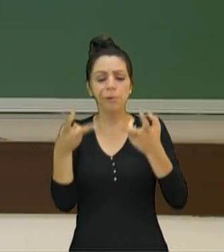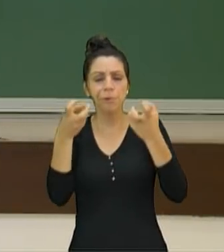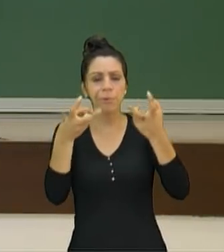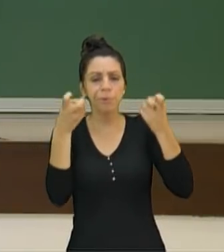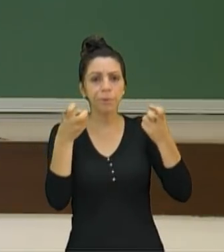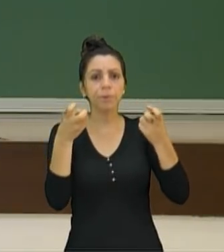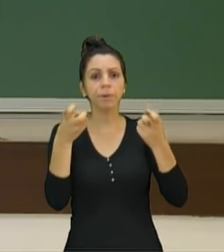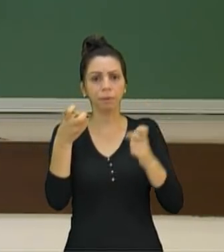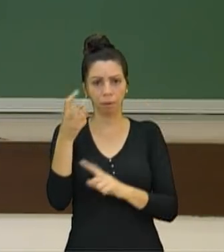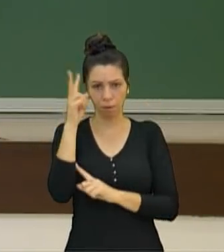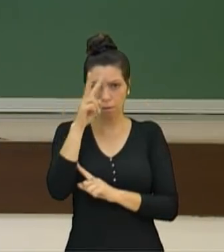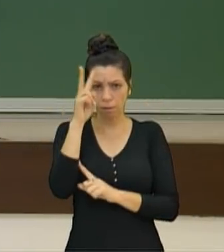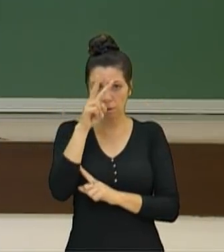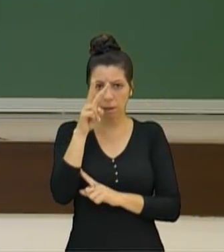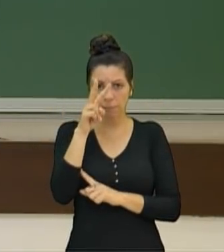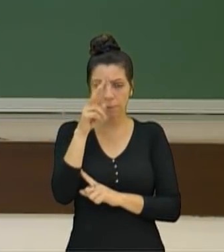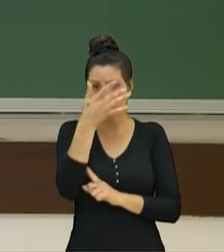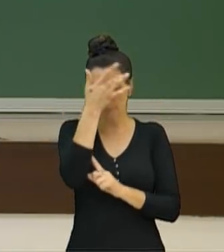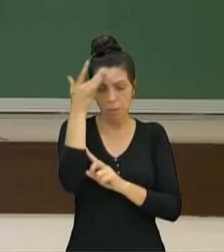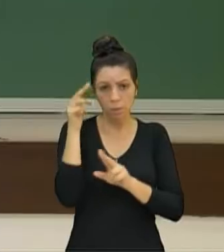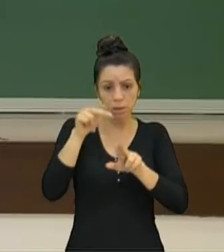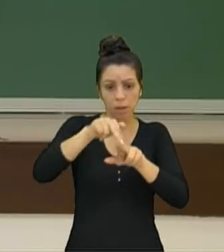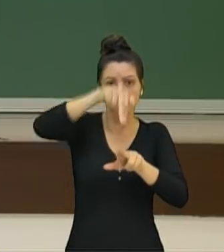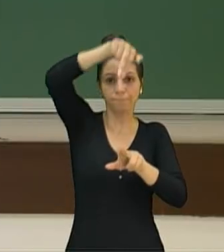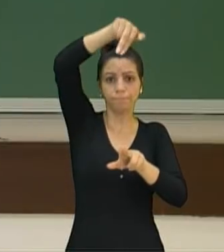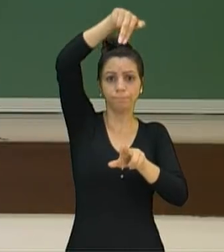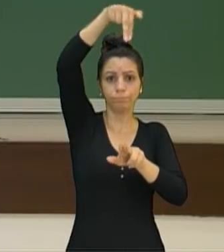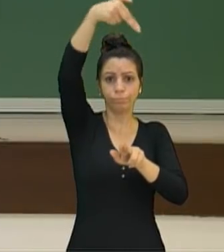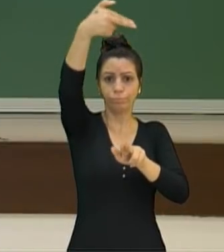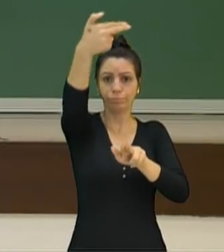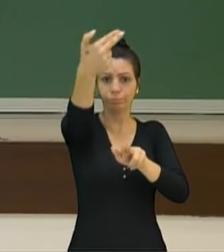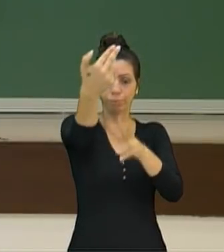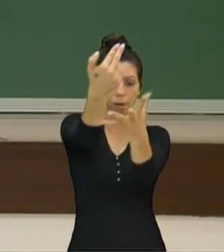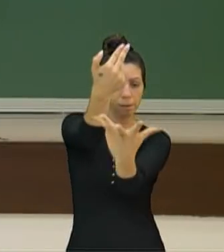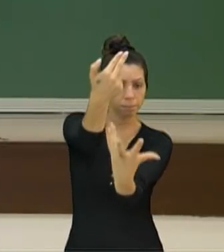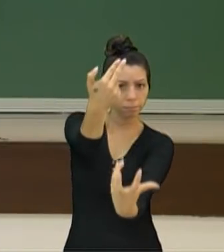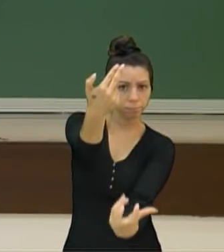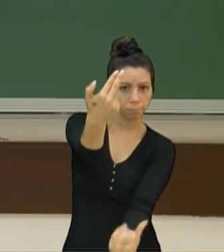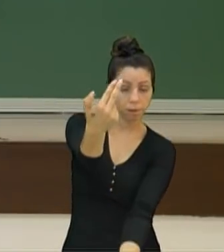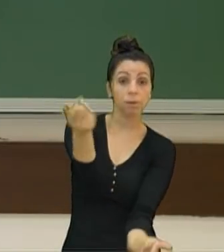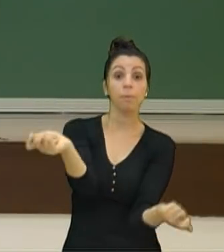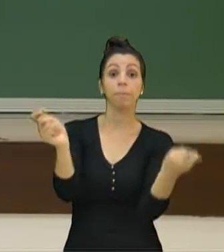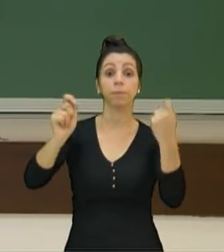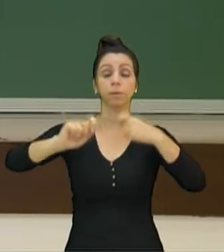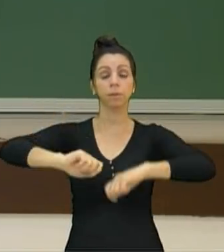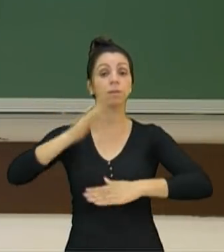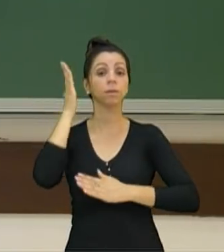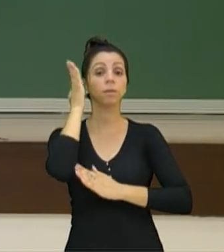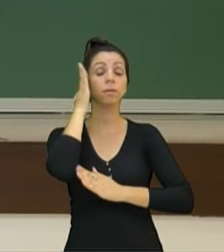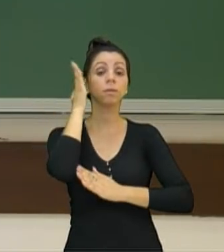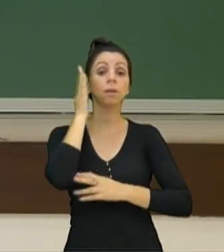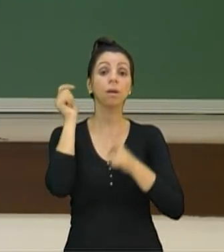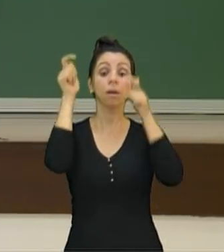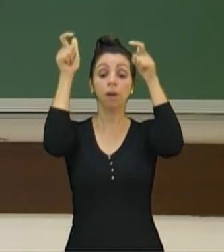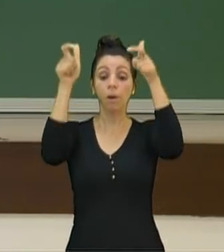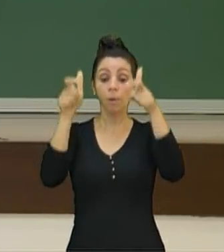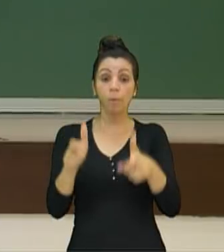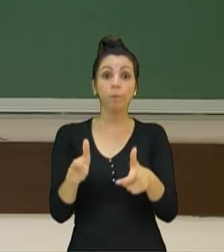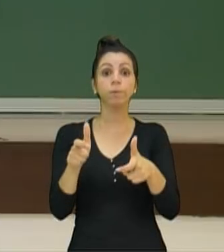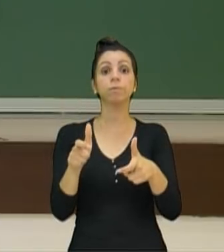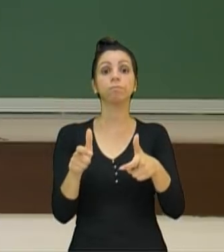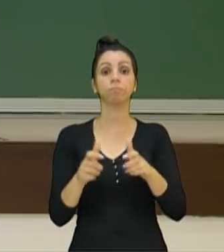ar e caindo, né? Sendo atraído pela gravidade. Então, ele precisa saber muito bem aonde que ele